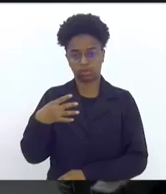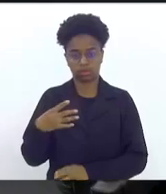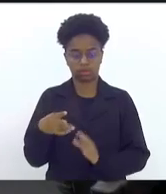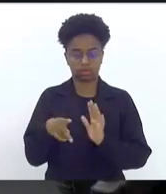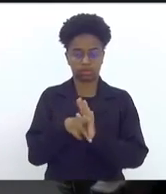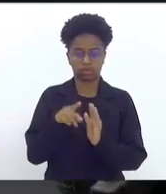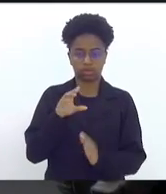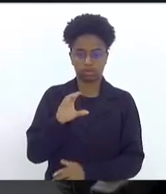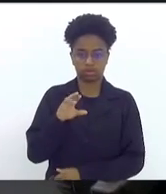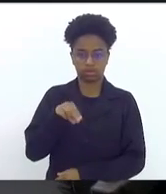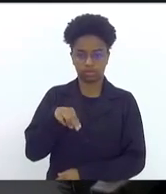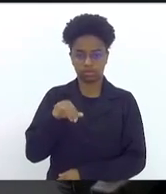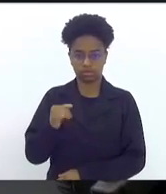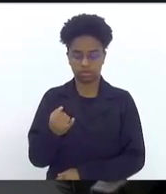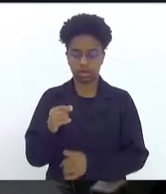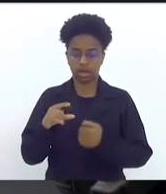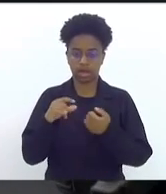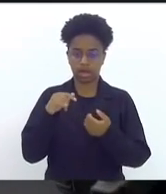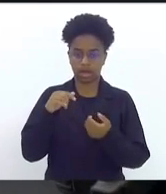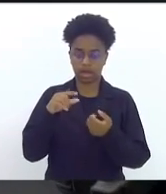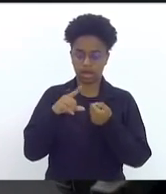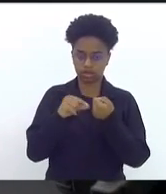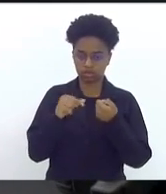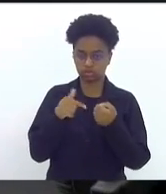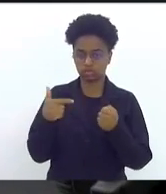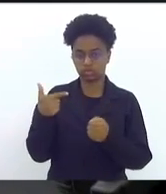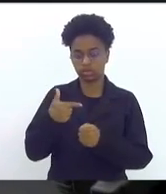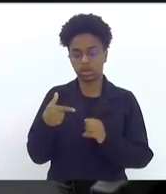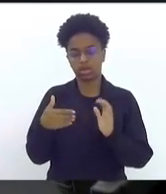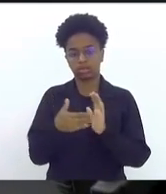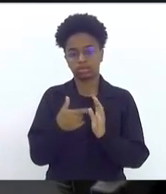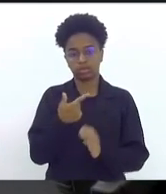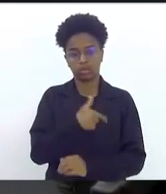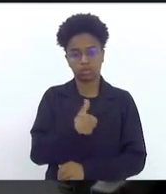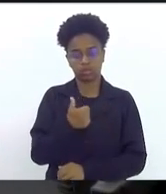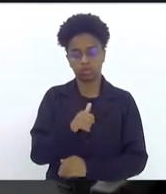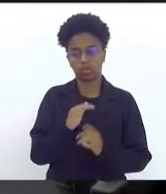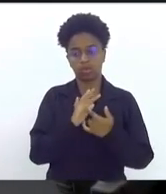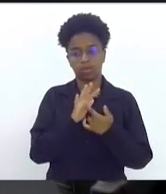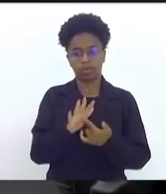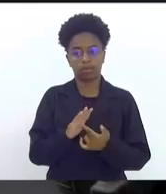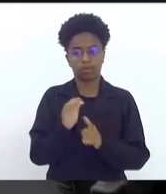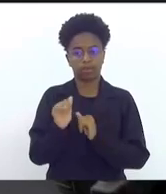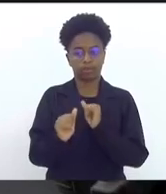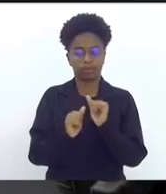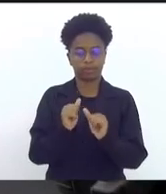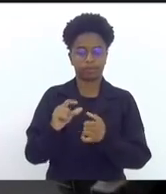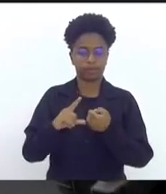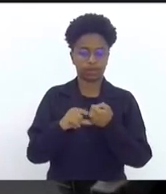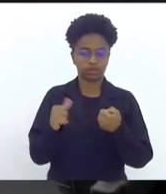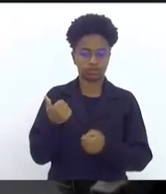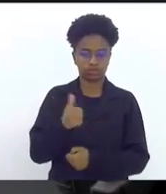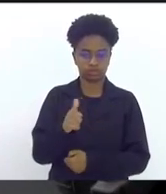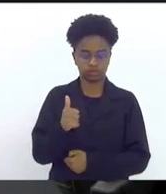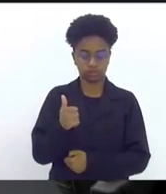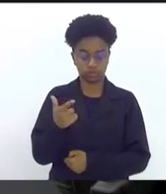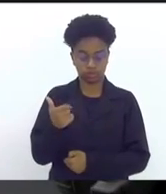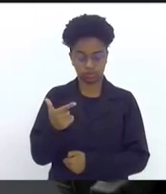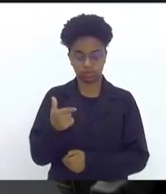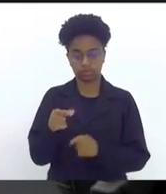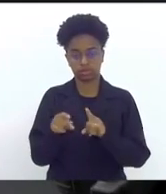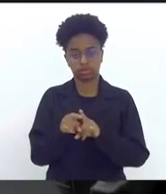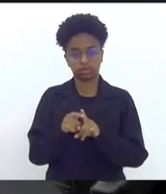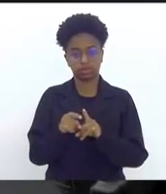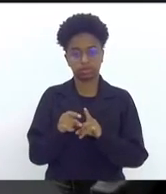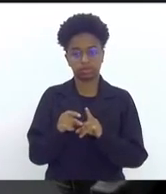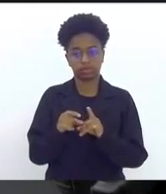484 do CNJ, dos artigos 2º ao 11, afigura-me de igual importância disposto em seu artigo 12, Com efeito, diz o